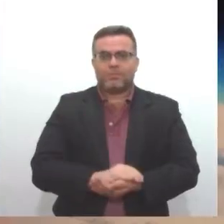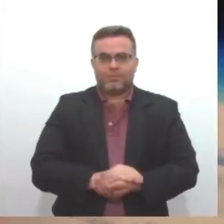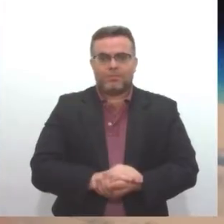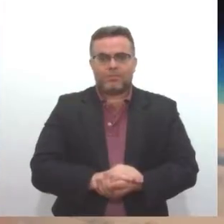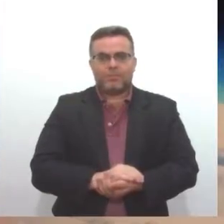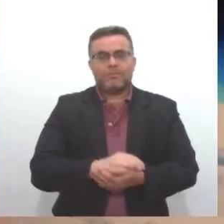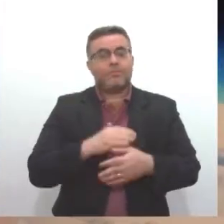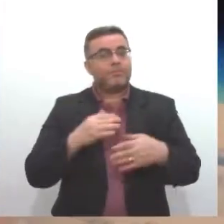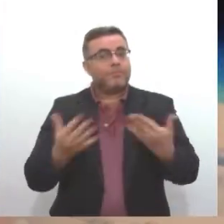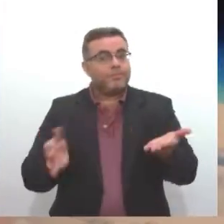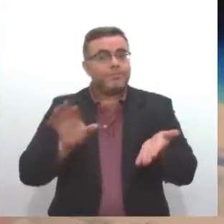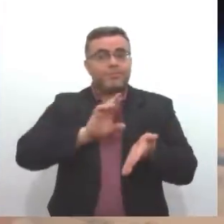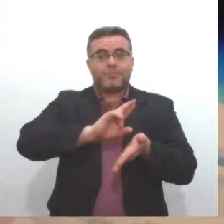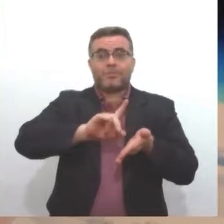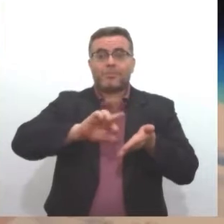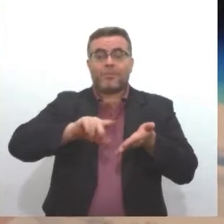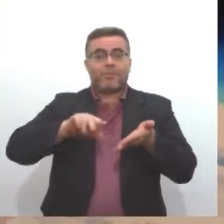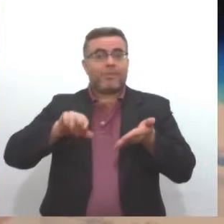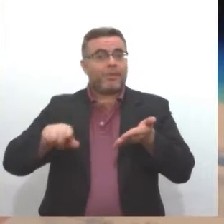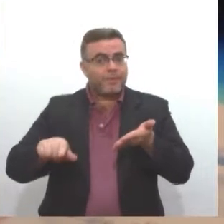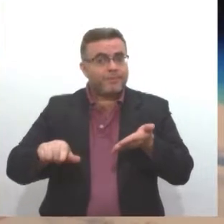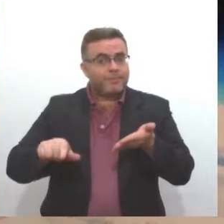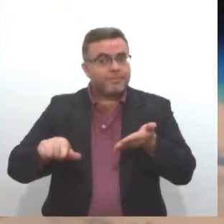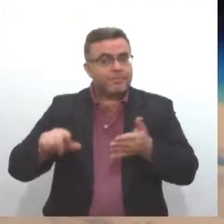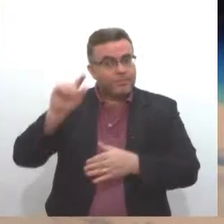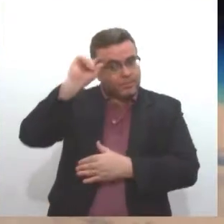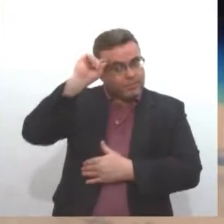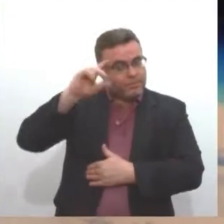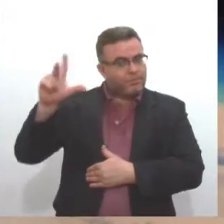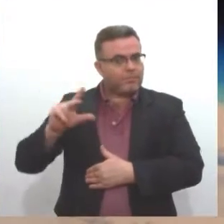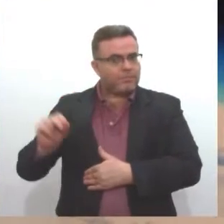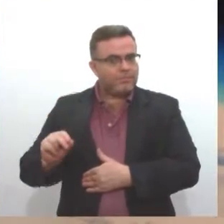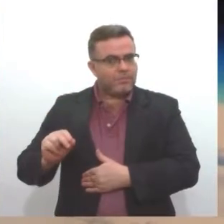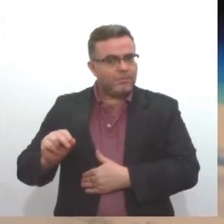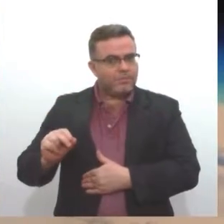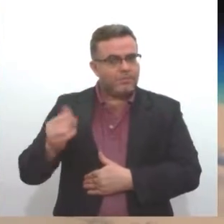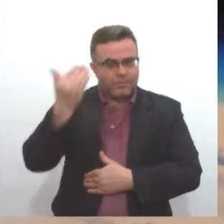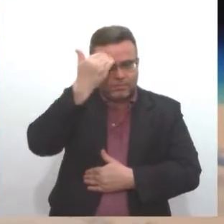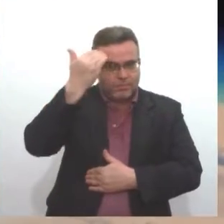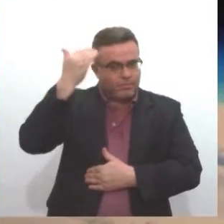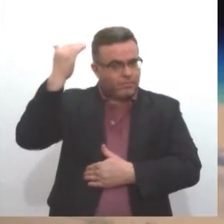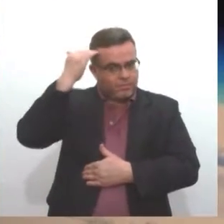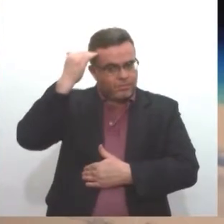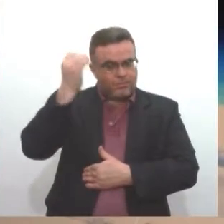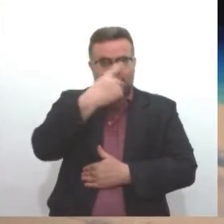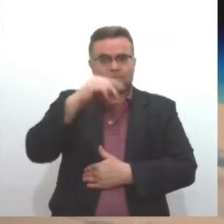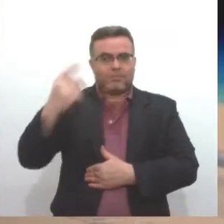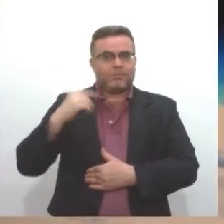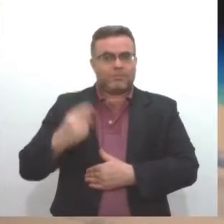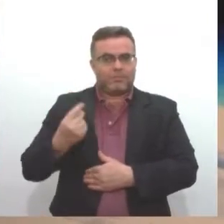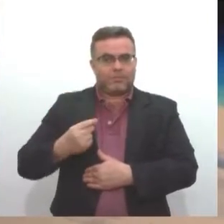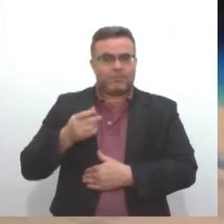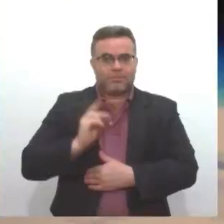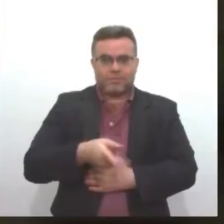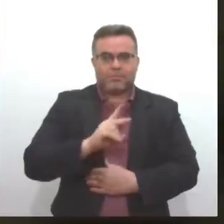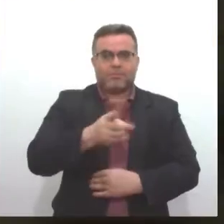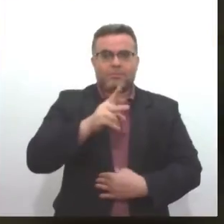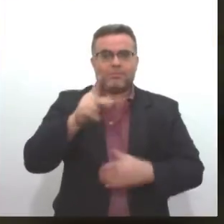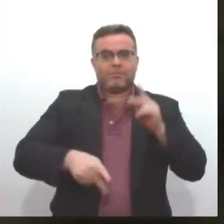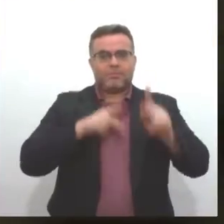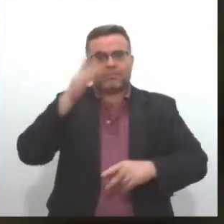Entre as religiões de matriz africana, o candomblé e a umbanda são as mais populares no